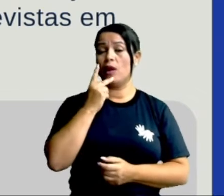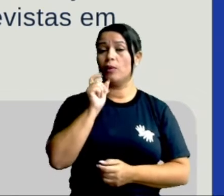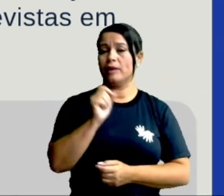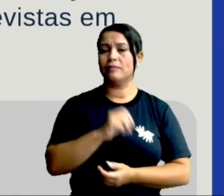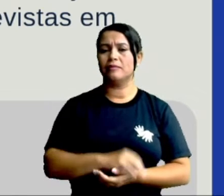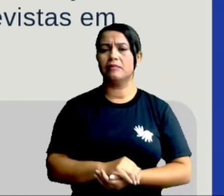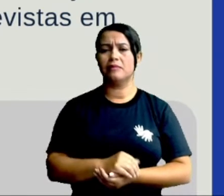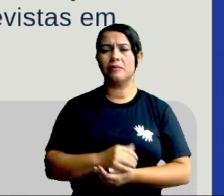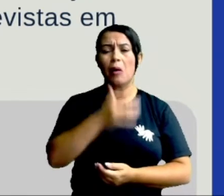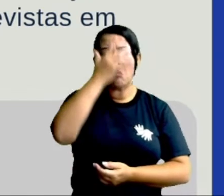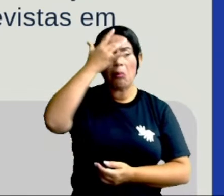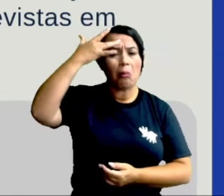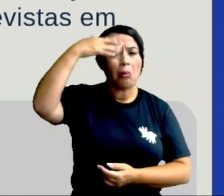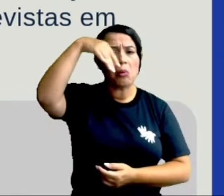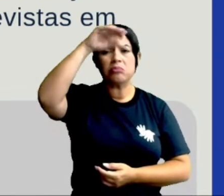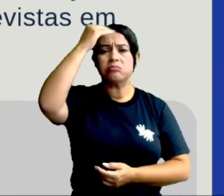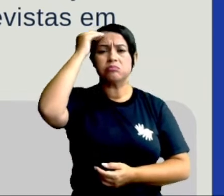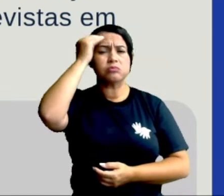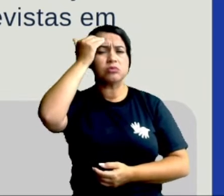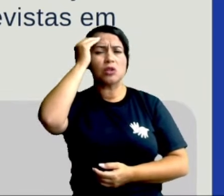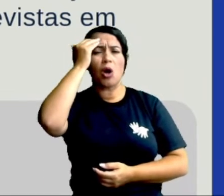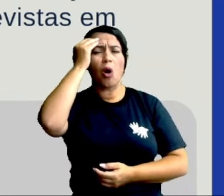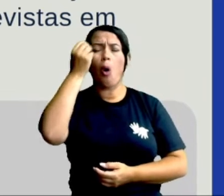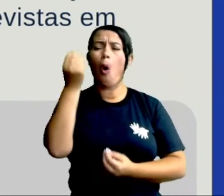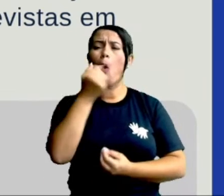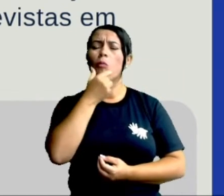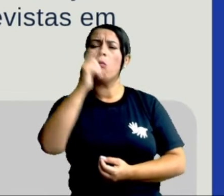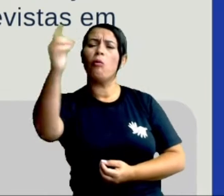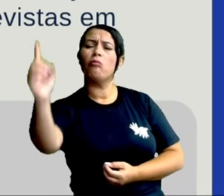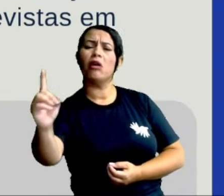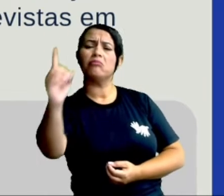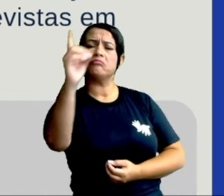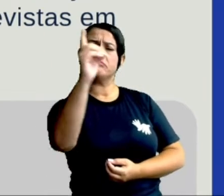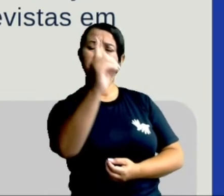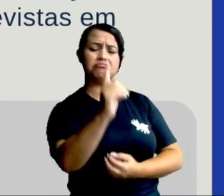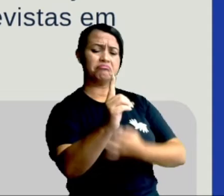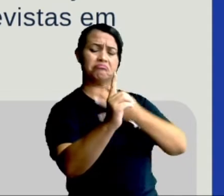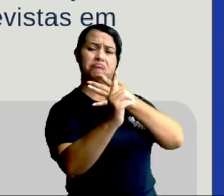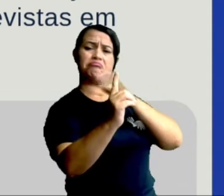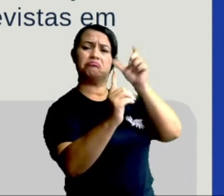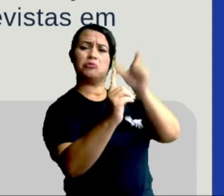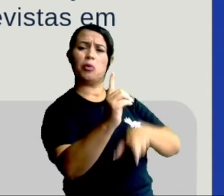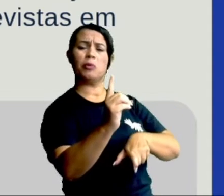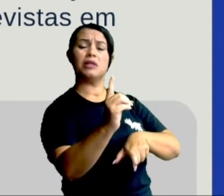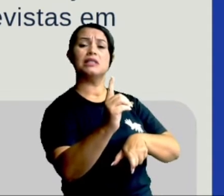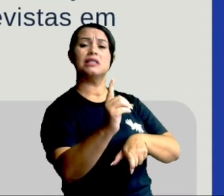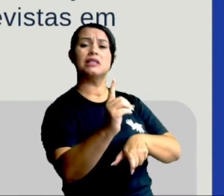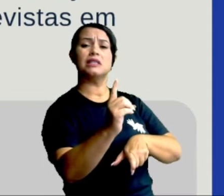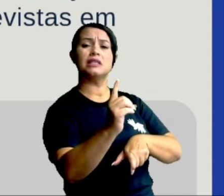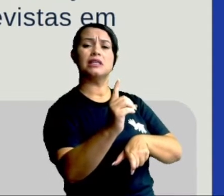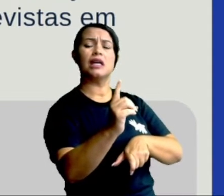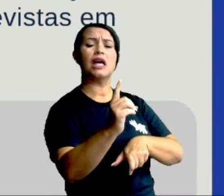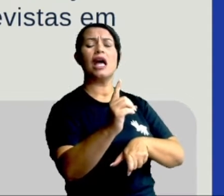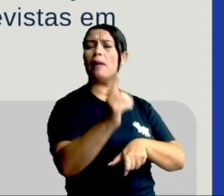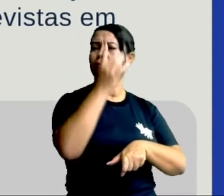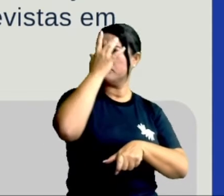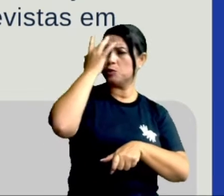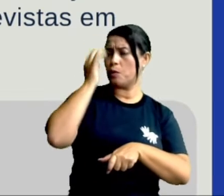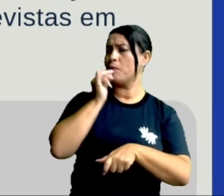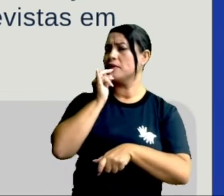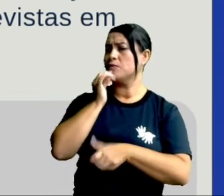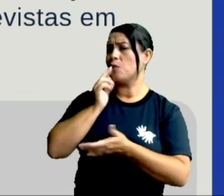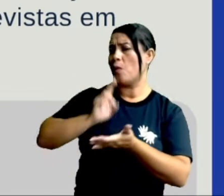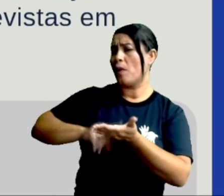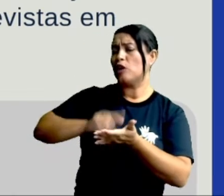assim: ninguém sabia de onde viera aquele homem. O agente do correio pudera